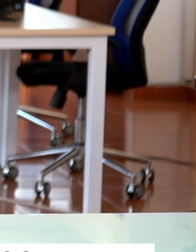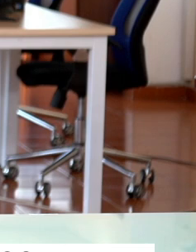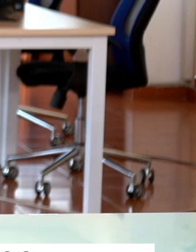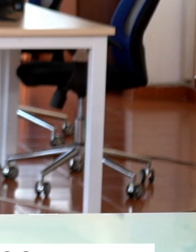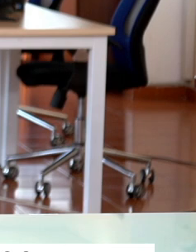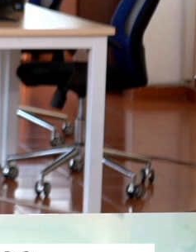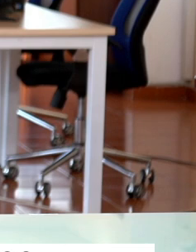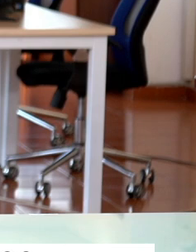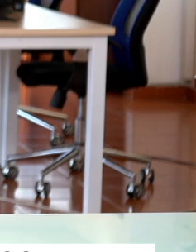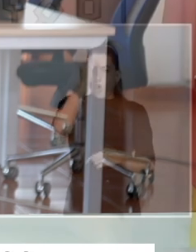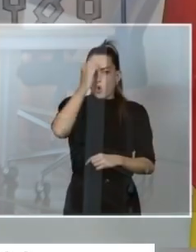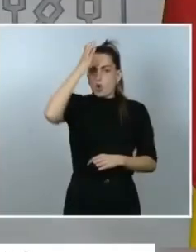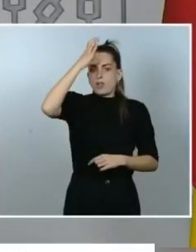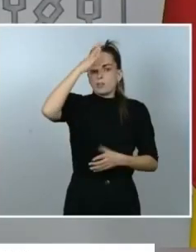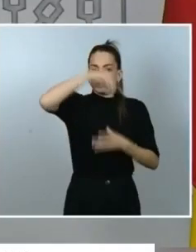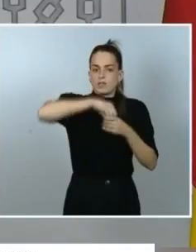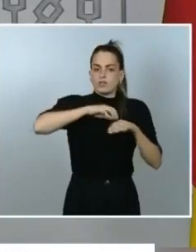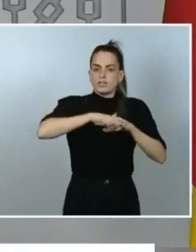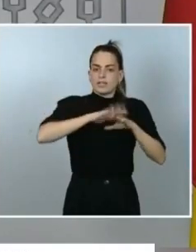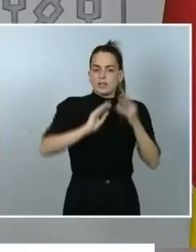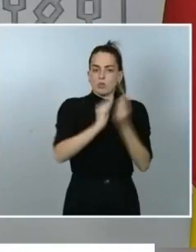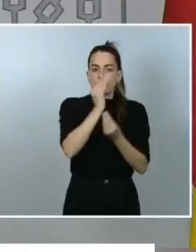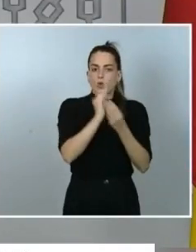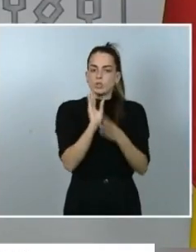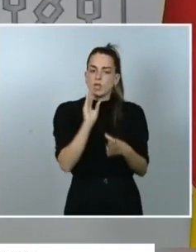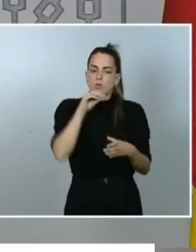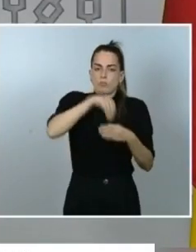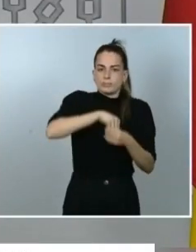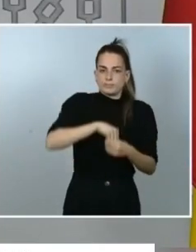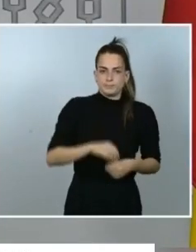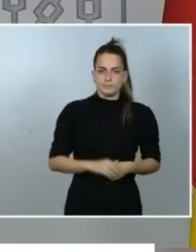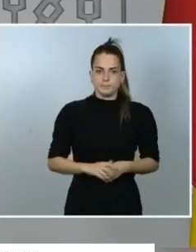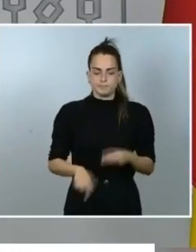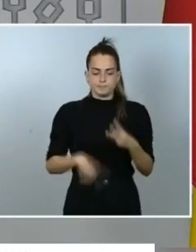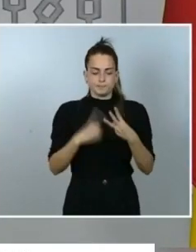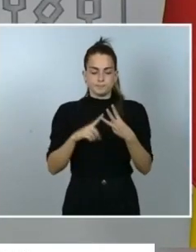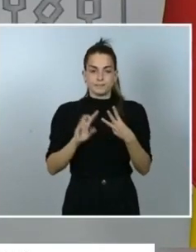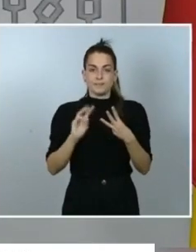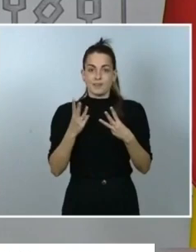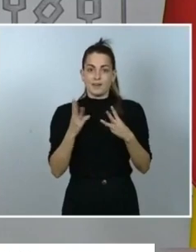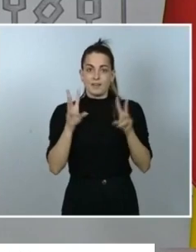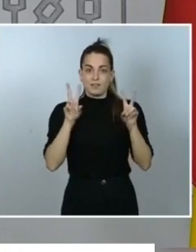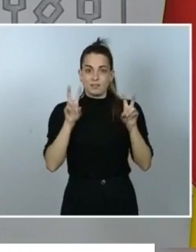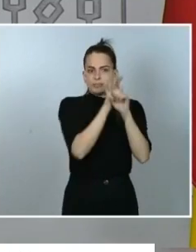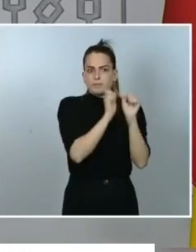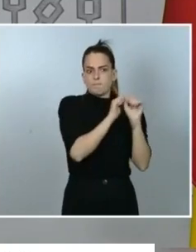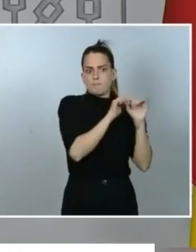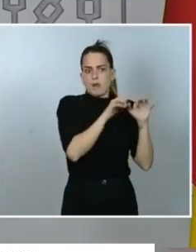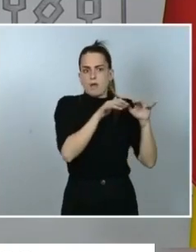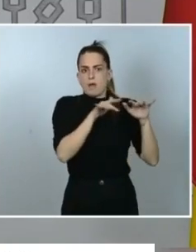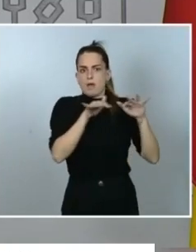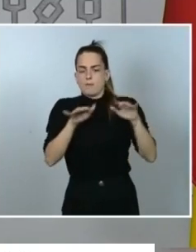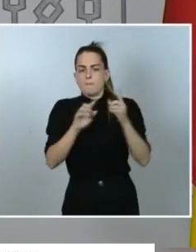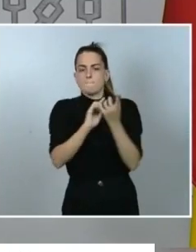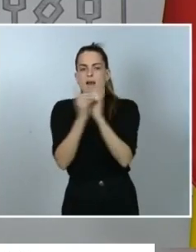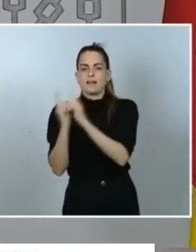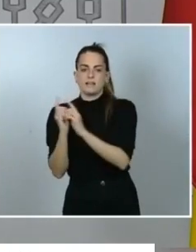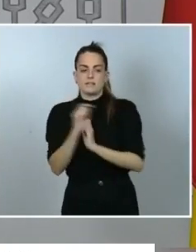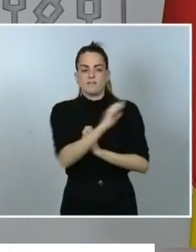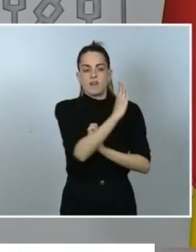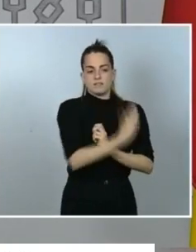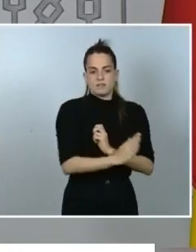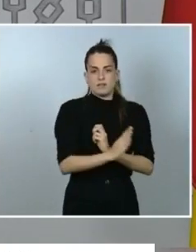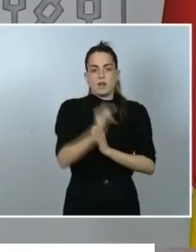As variantes de Covid-19 detectadas no Brasil e na África do Sul preocupam a comunidade